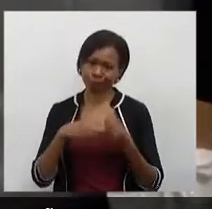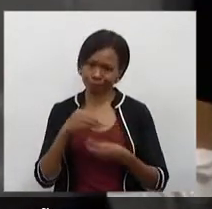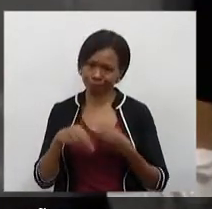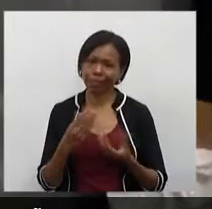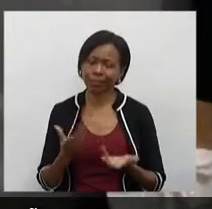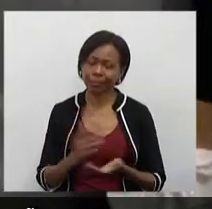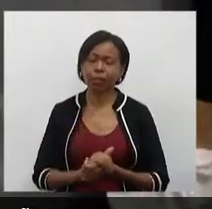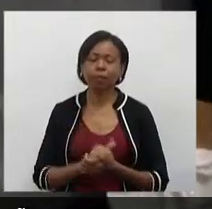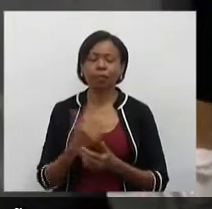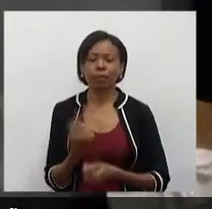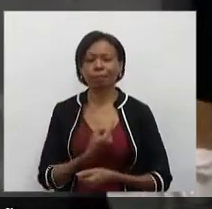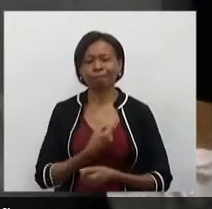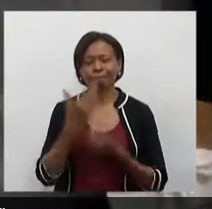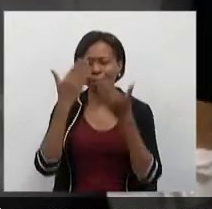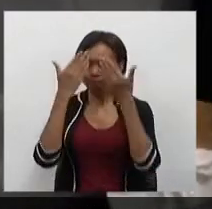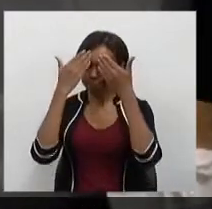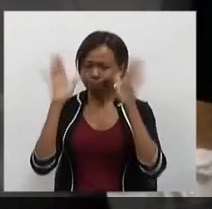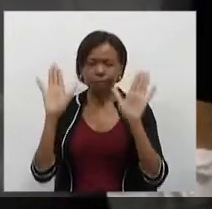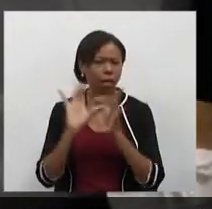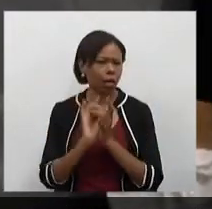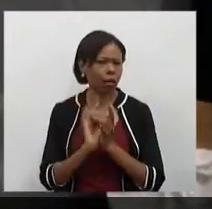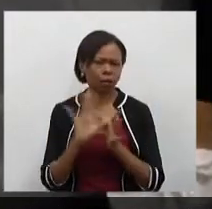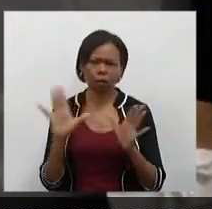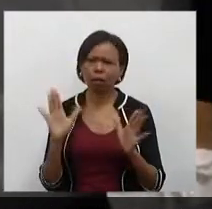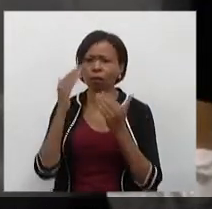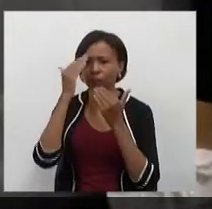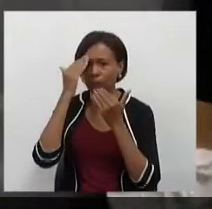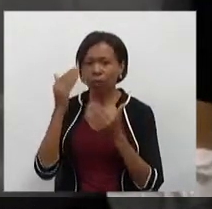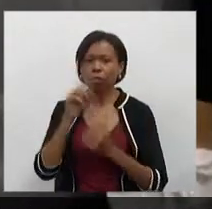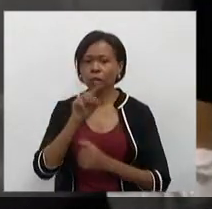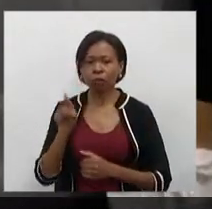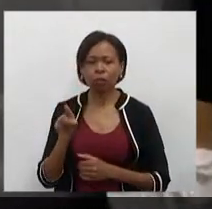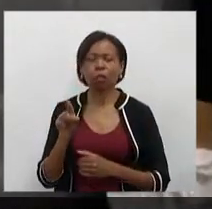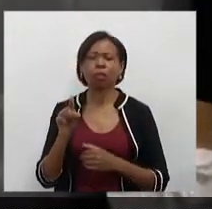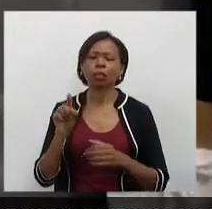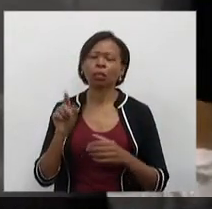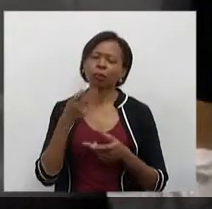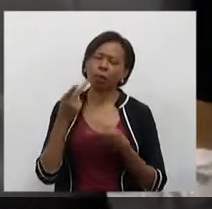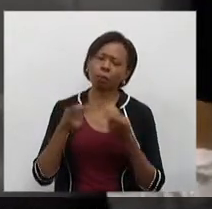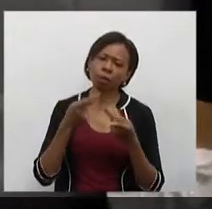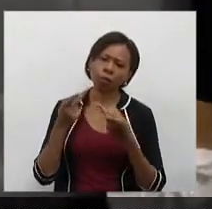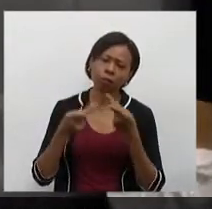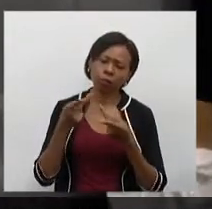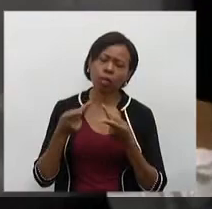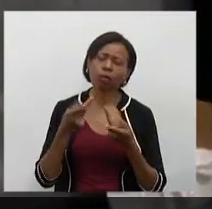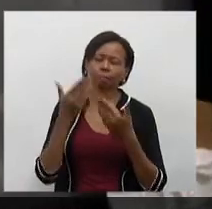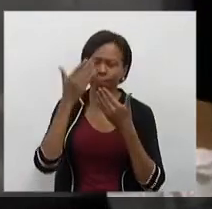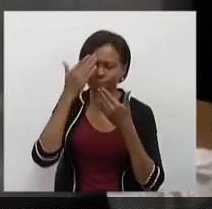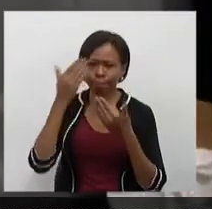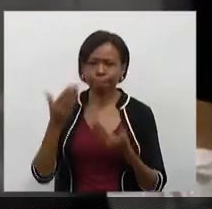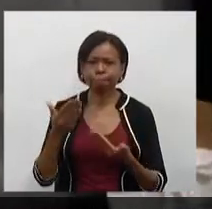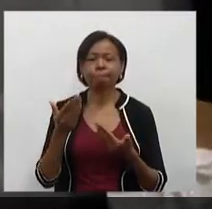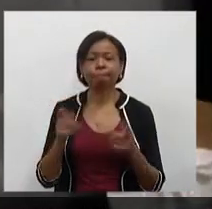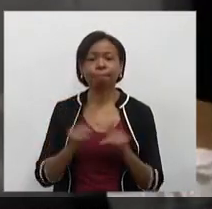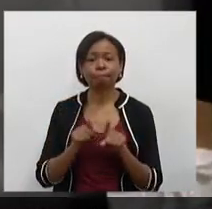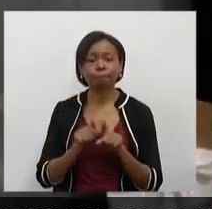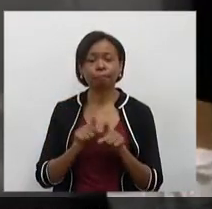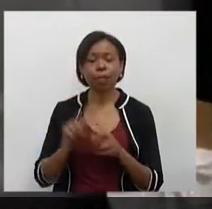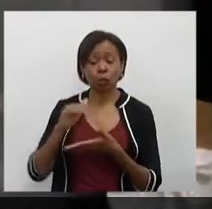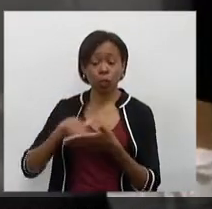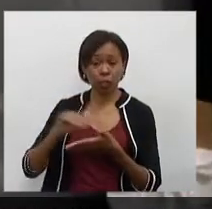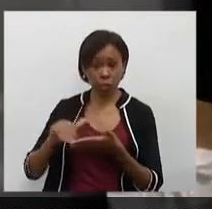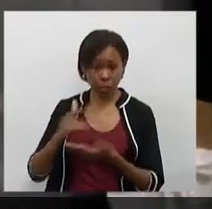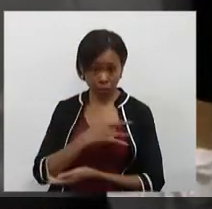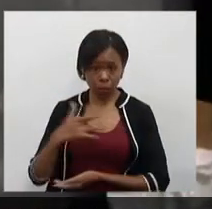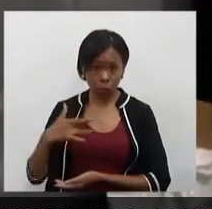eu agradeço demais a oportunidade de estar aqui ouvindo todos vocês e coloco a Secretaria de Estado de Saúde, foi, né, votado o requerimento para